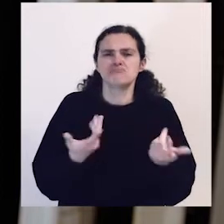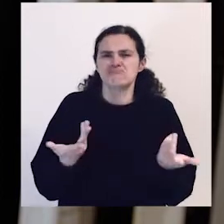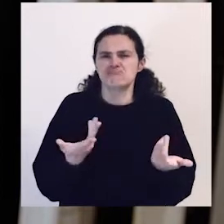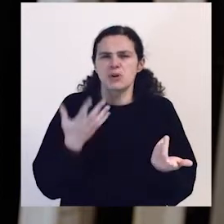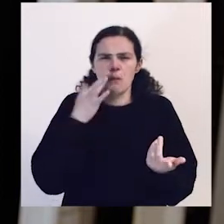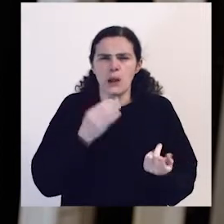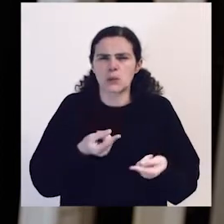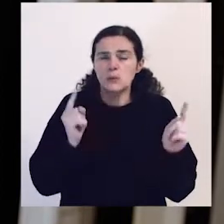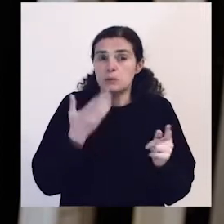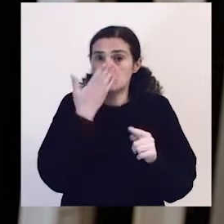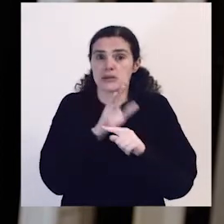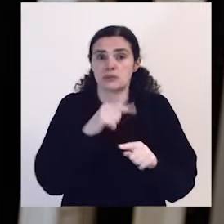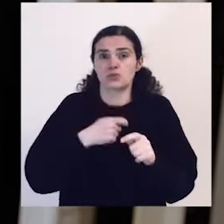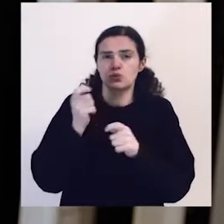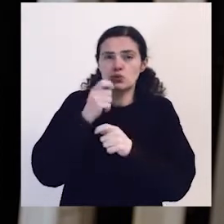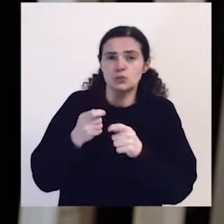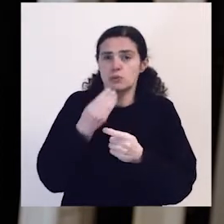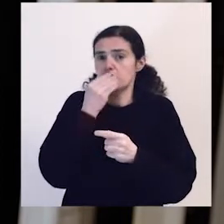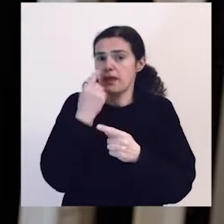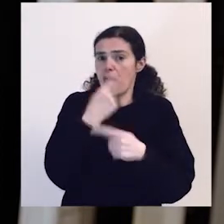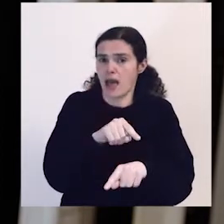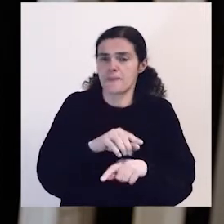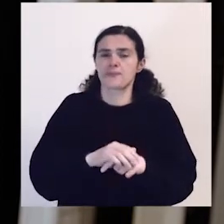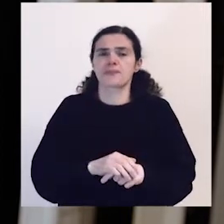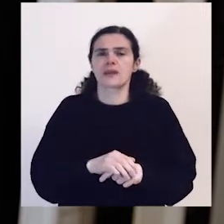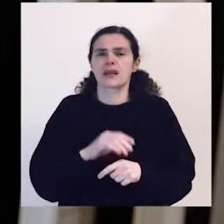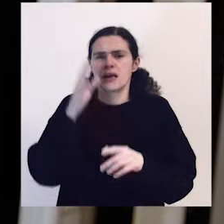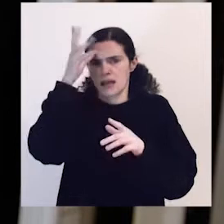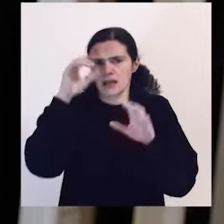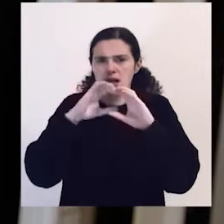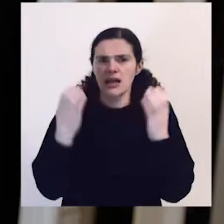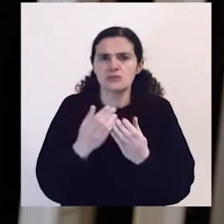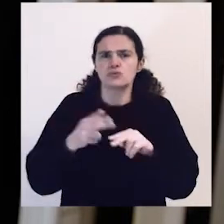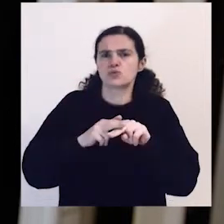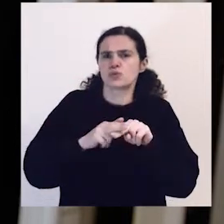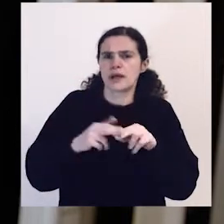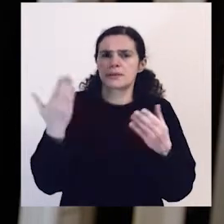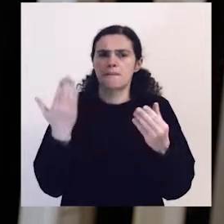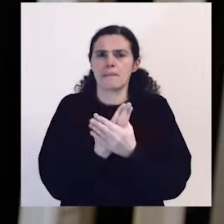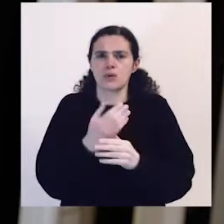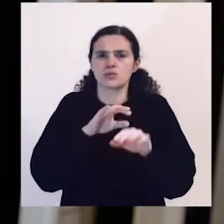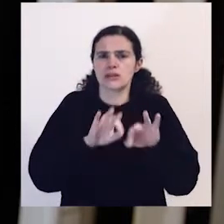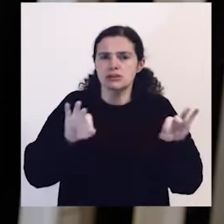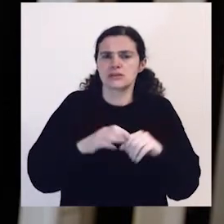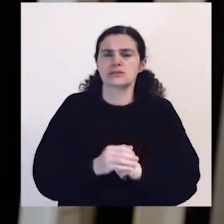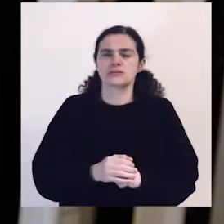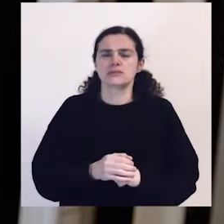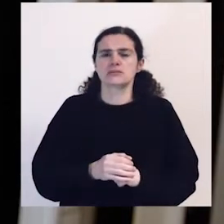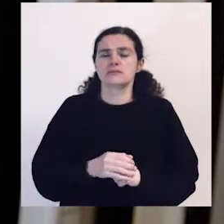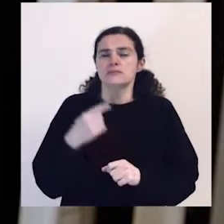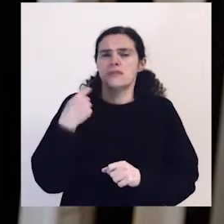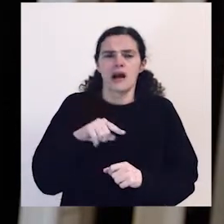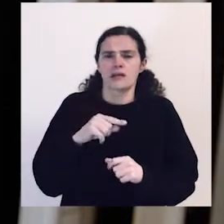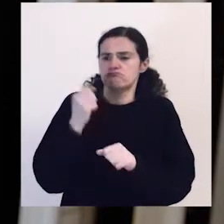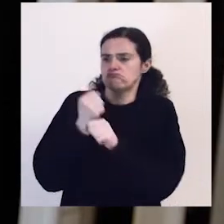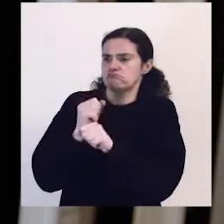pouco convencionais, como, por exemplo, esculturas com alimentos, com queijo, com chocolate, pão, salsicha.